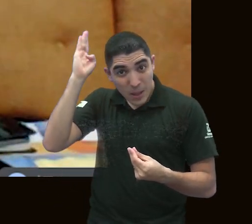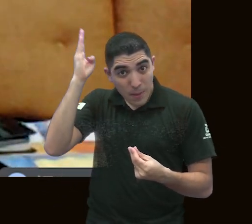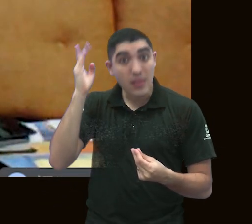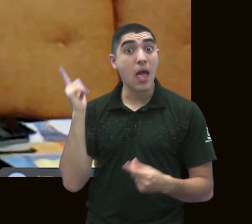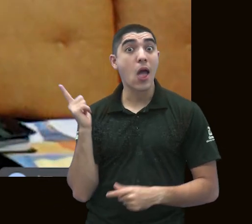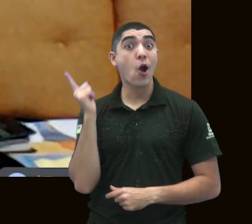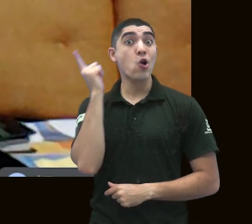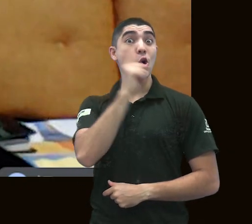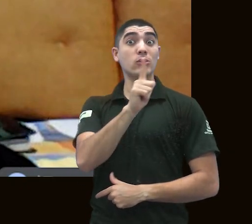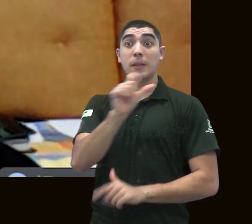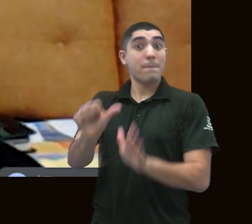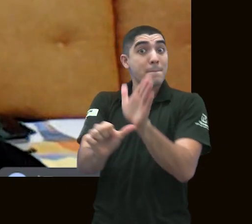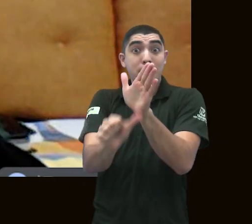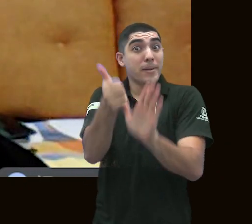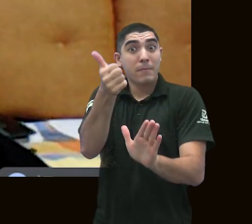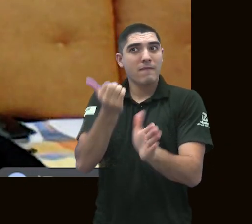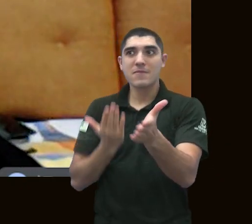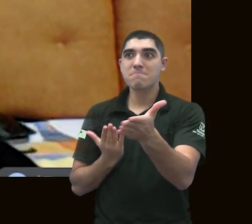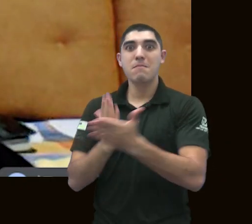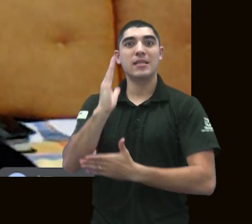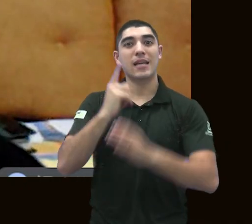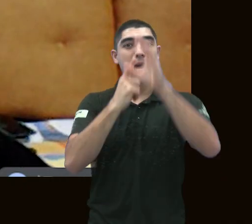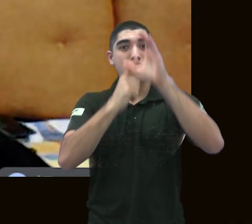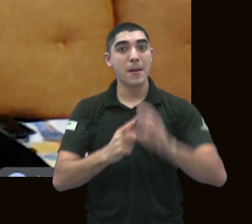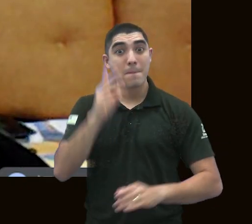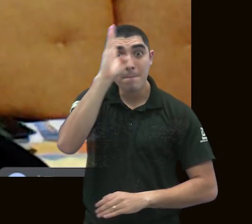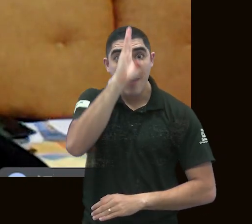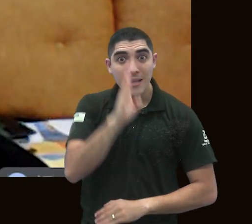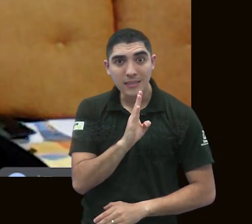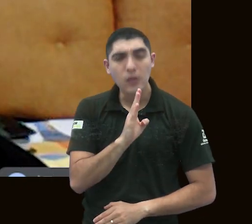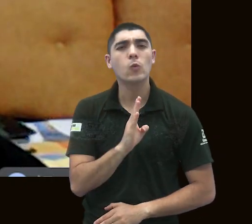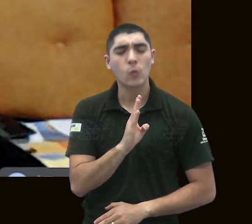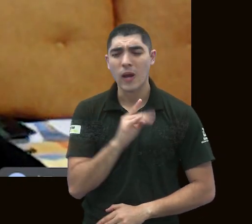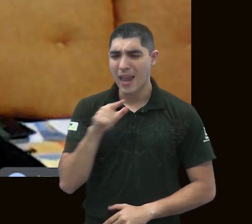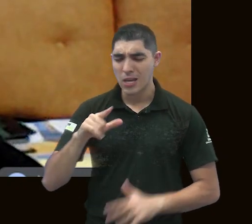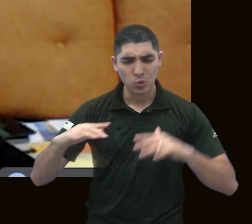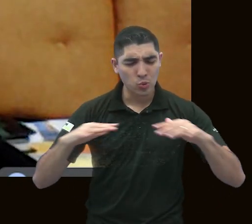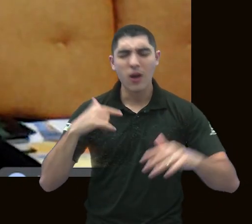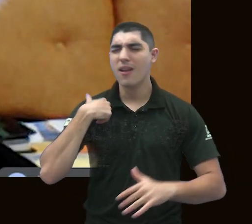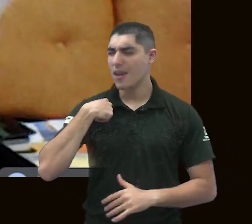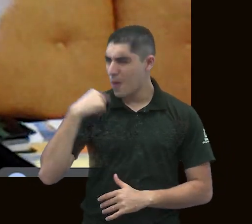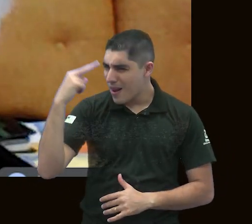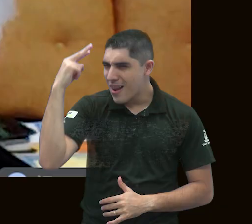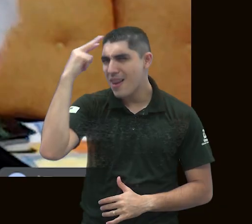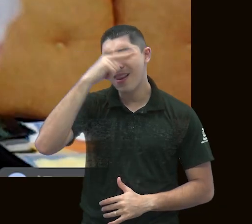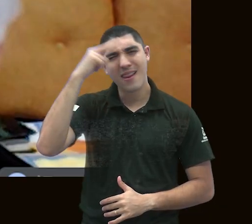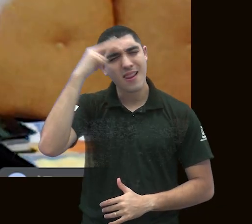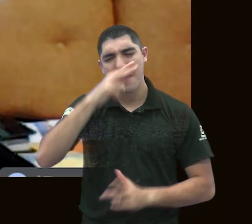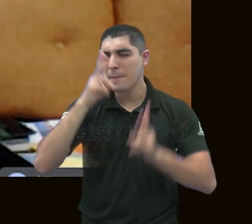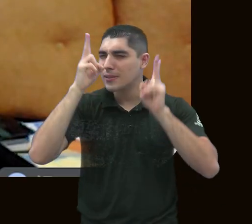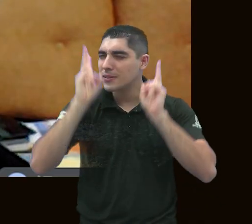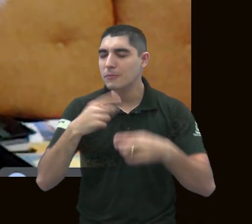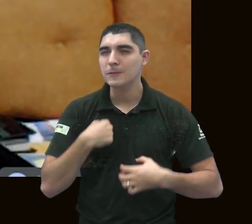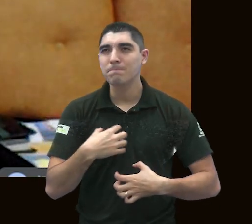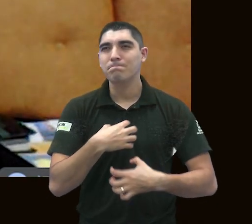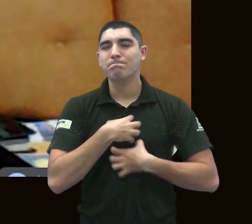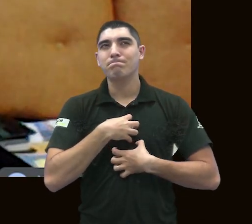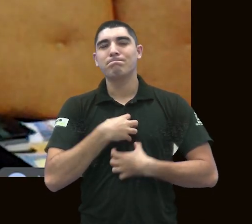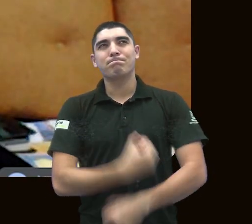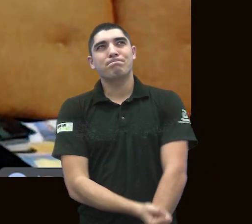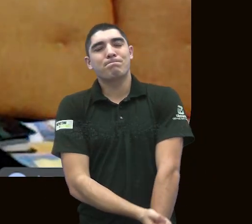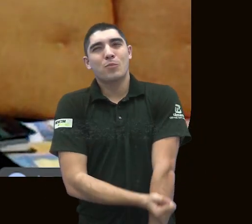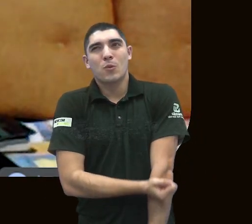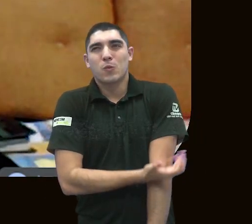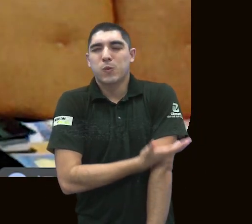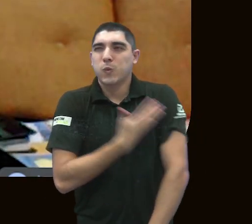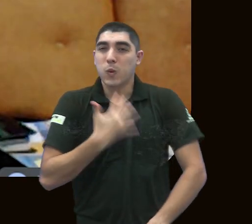o feito de estar no Campeonato Brasileiro. Então, foi uma partida que eu lembro cercada de